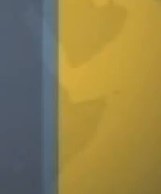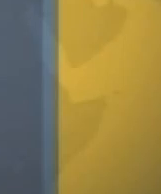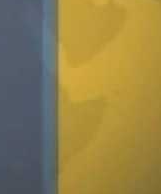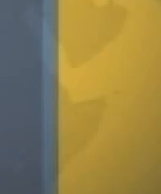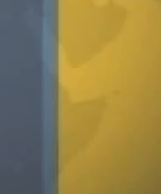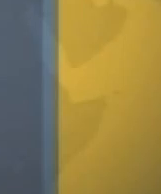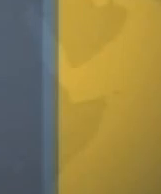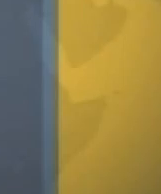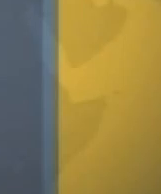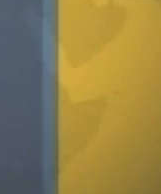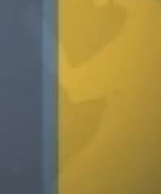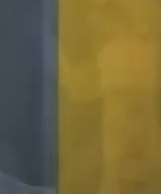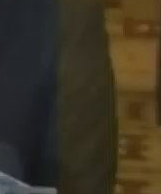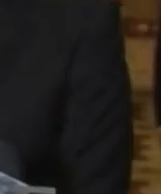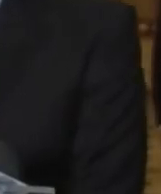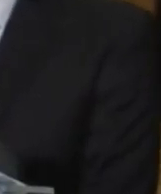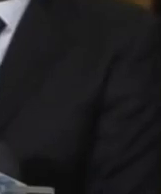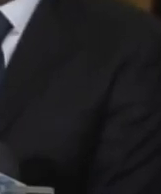2014. Veja como foi.